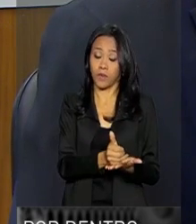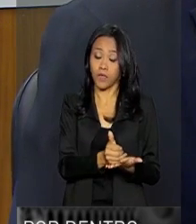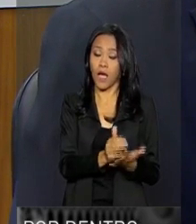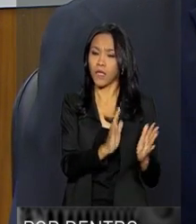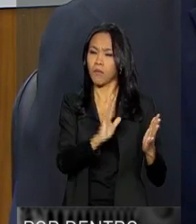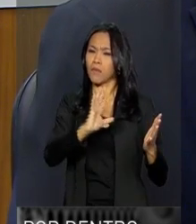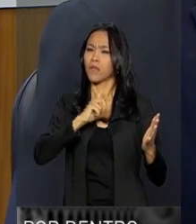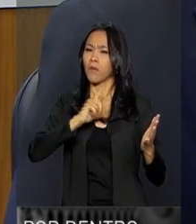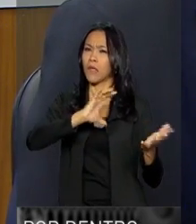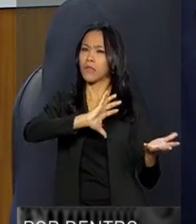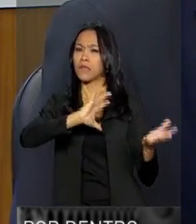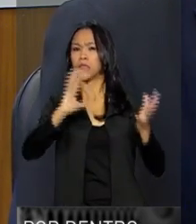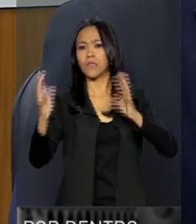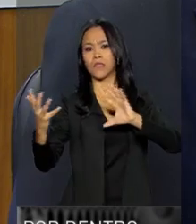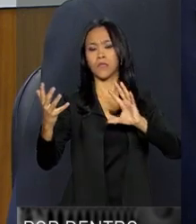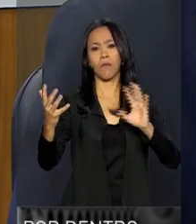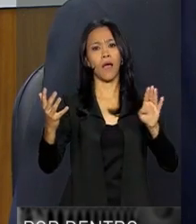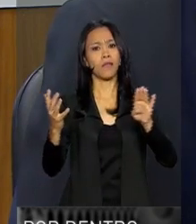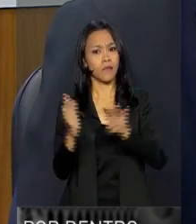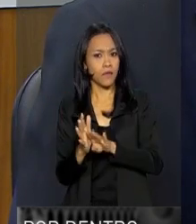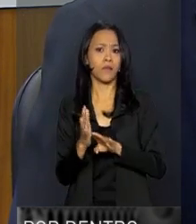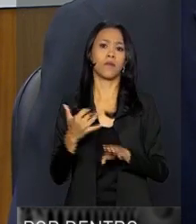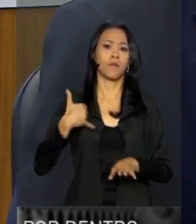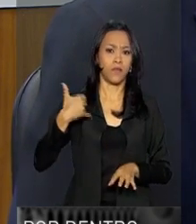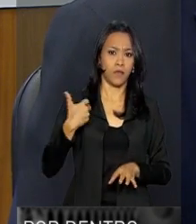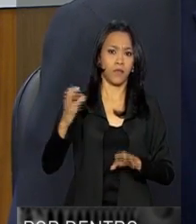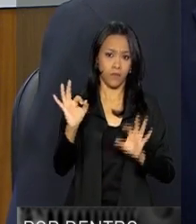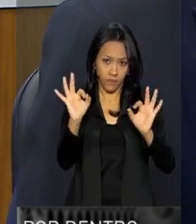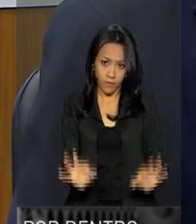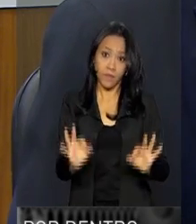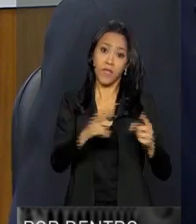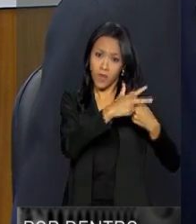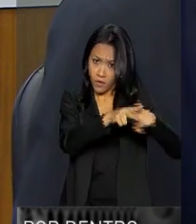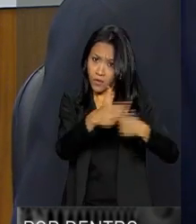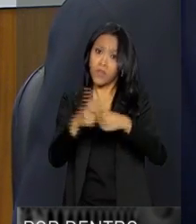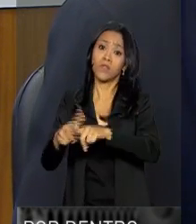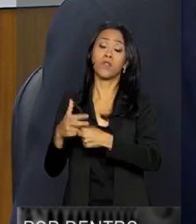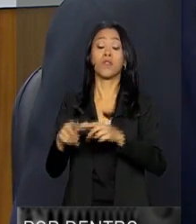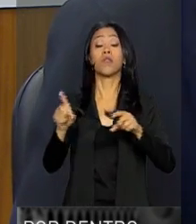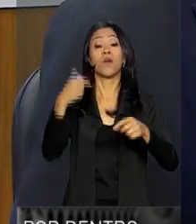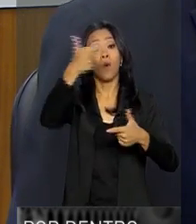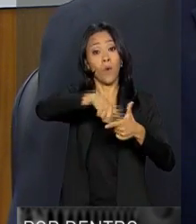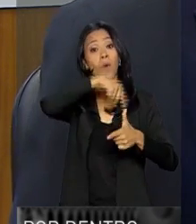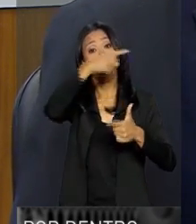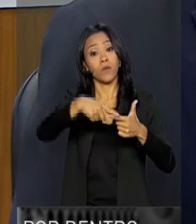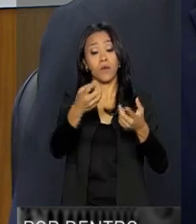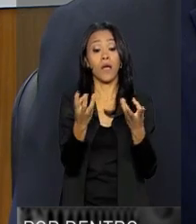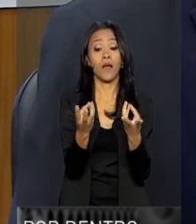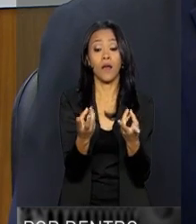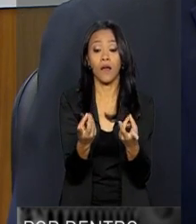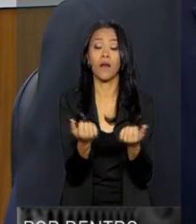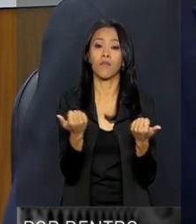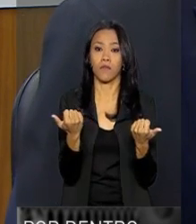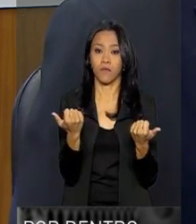chegar aos 65 e é corrigir toda essa distorção que hoje ea regra de cálculo do valor do benefício também vai ser igual